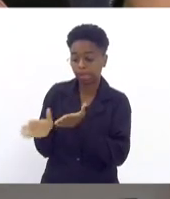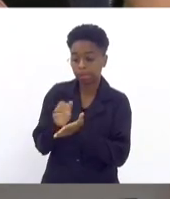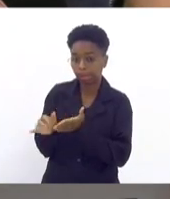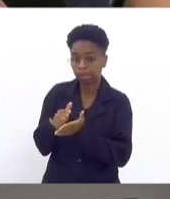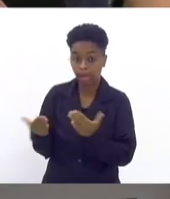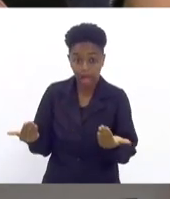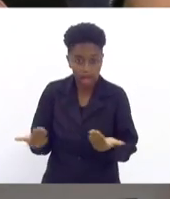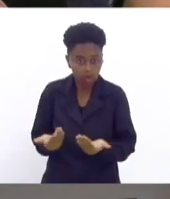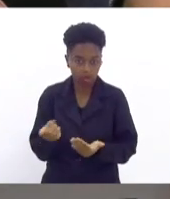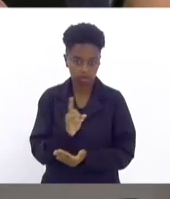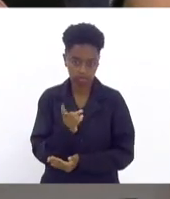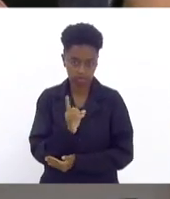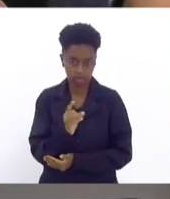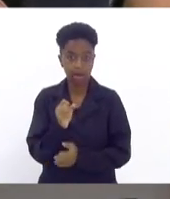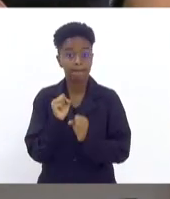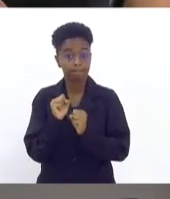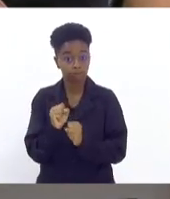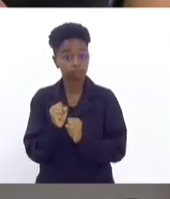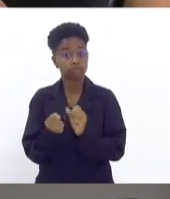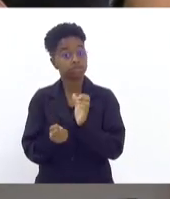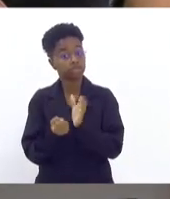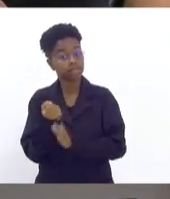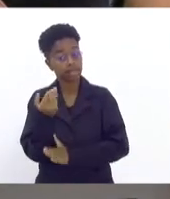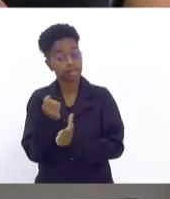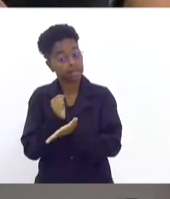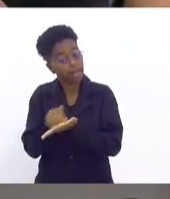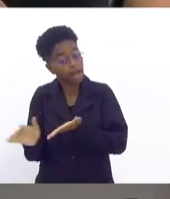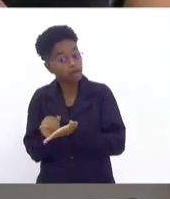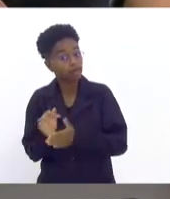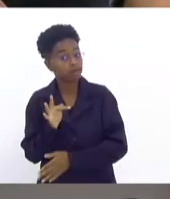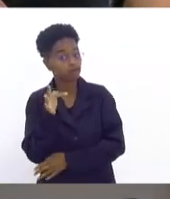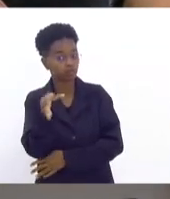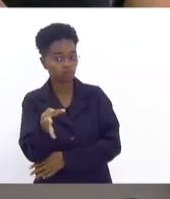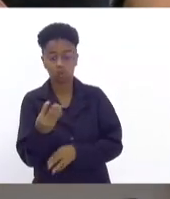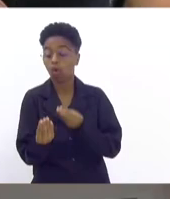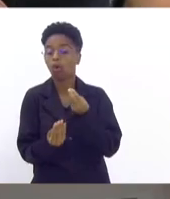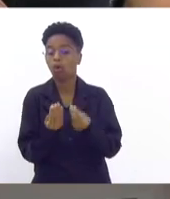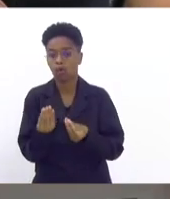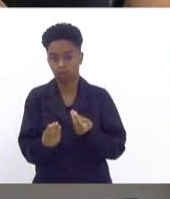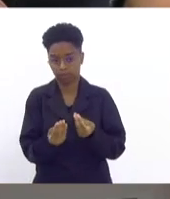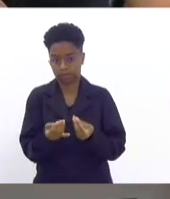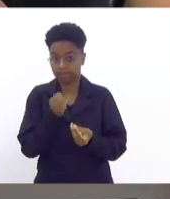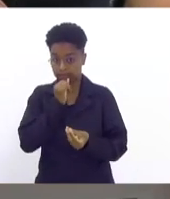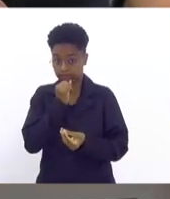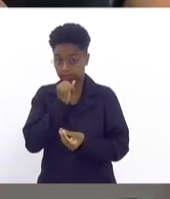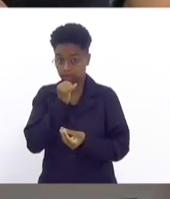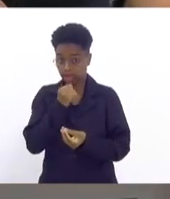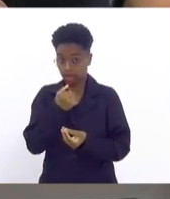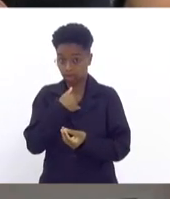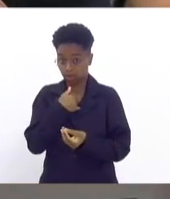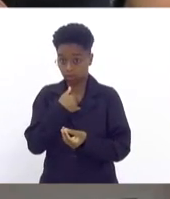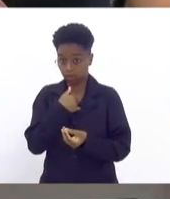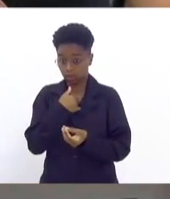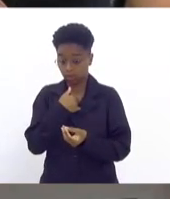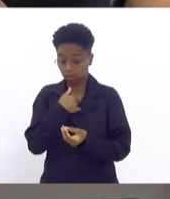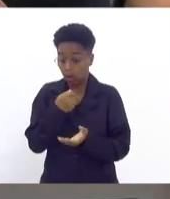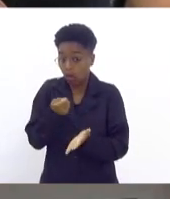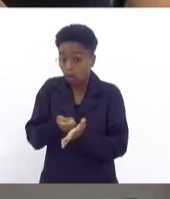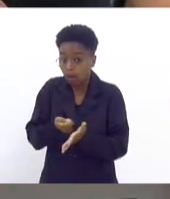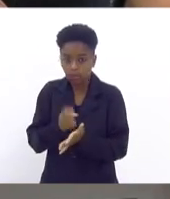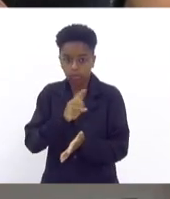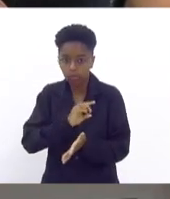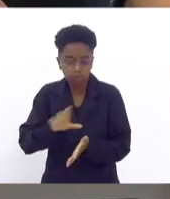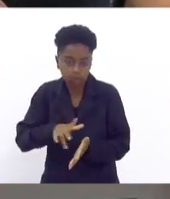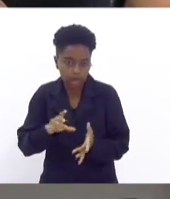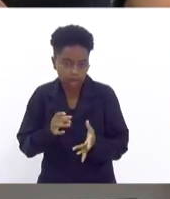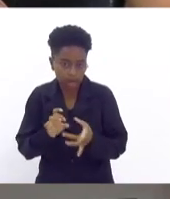mas podemos criar despesa futura. Da seguinte maneira, eu estou não autorizando, determinando que